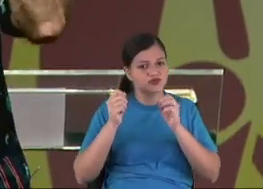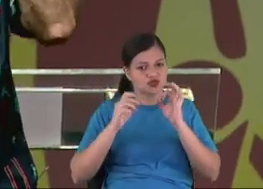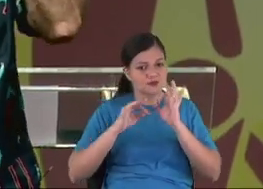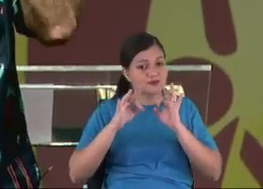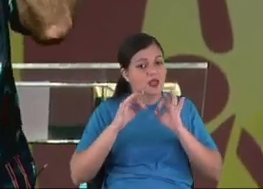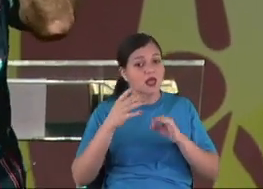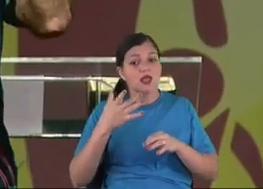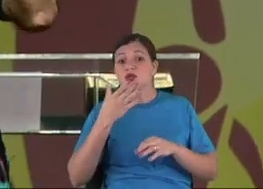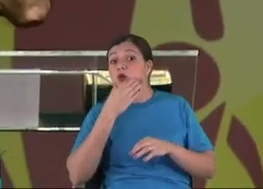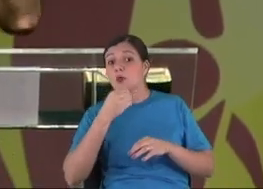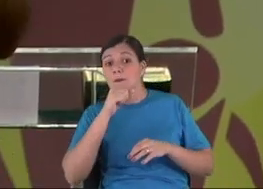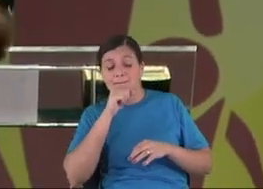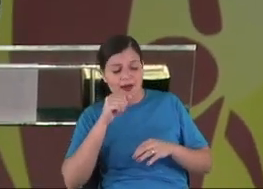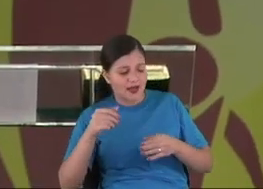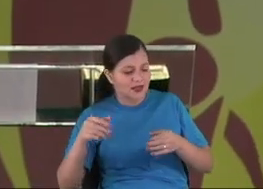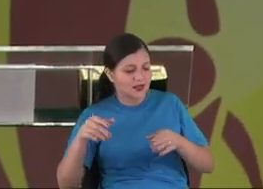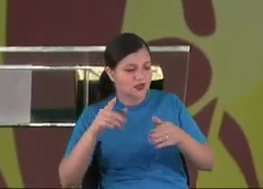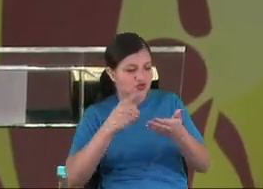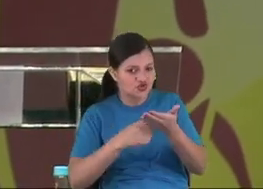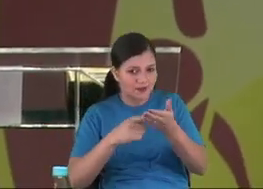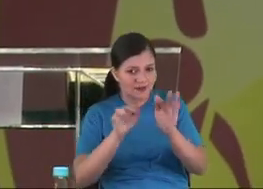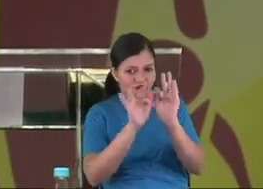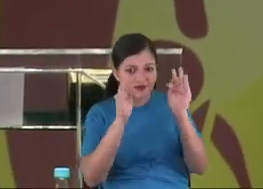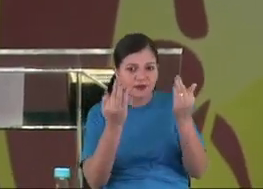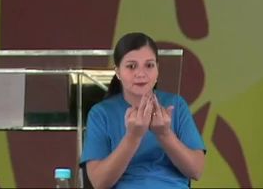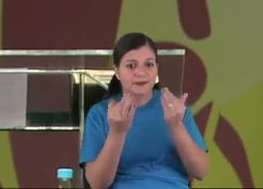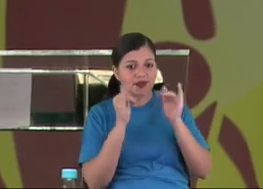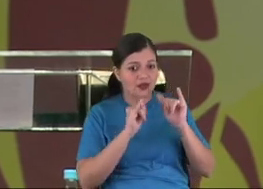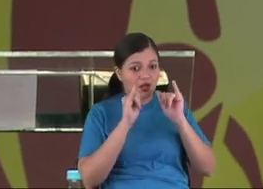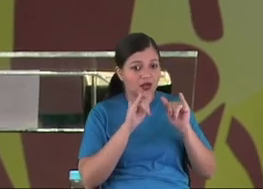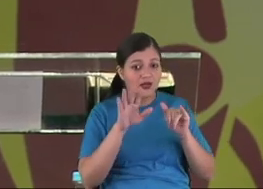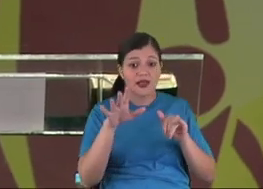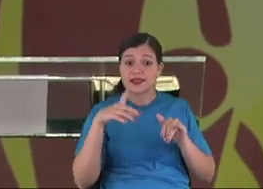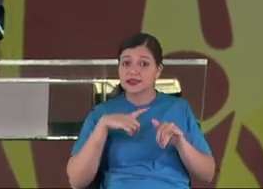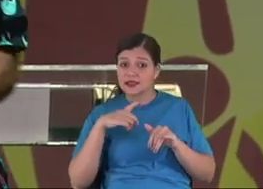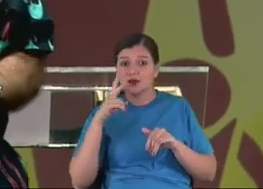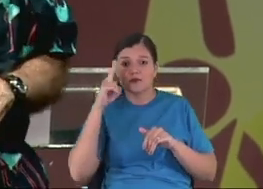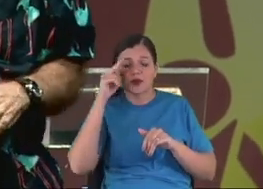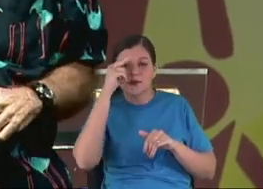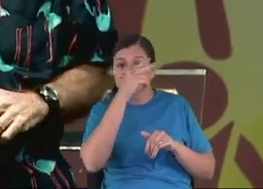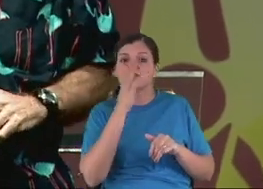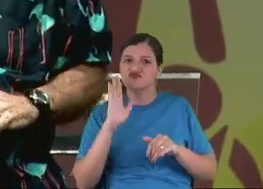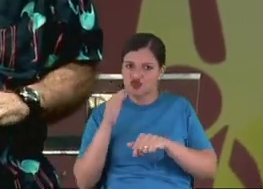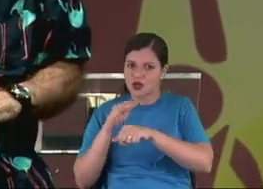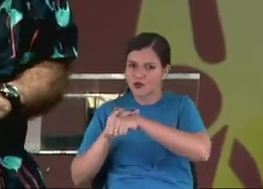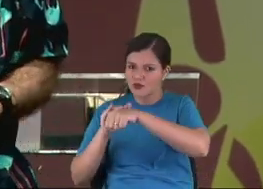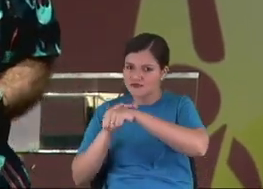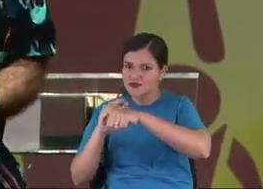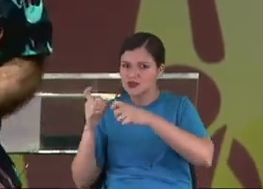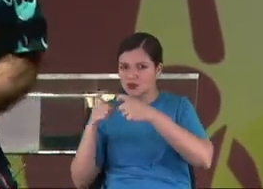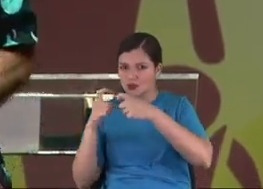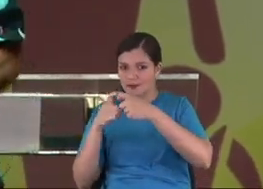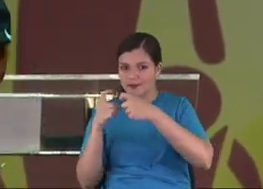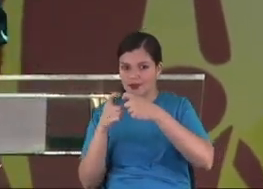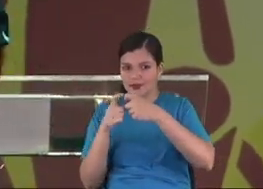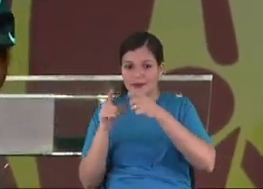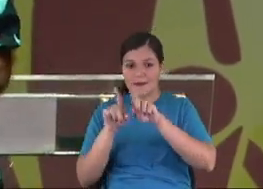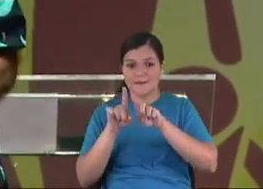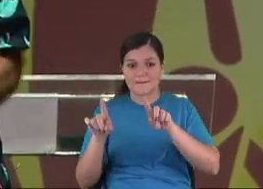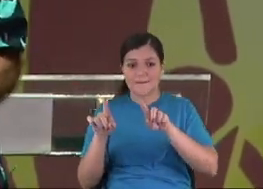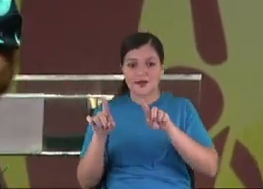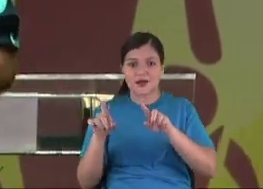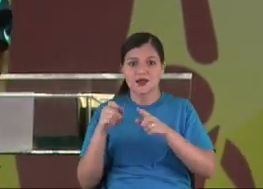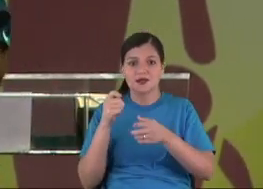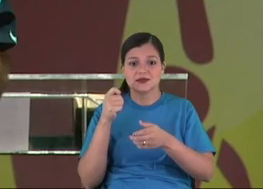assim, chamou a família e disse, olha, tem uma cirurgia que pode resolver, eu já conversei com o médico, mas a cirurgia vai